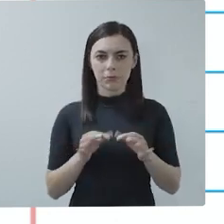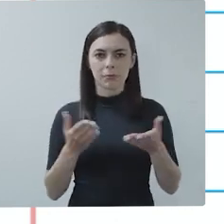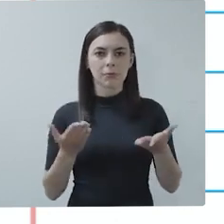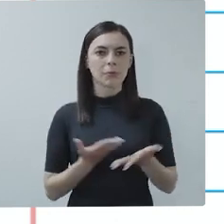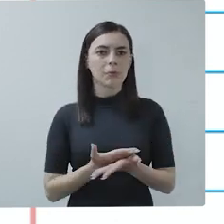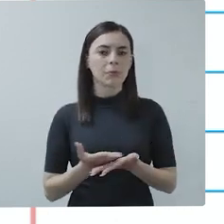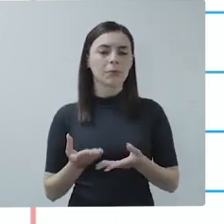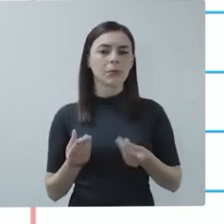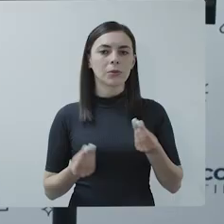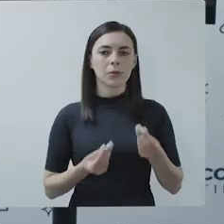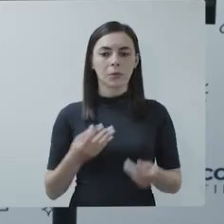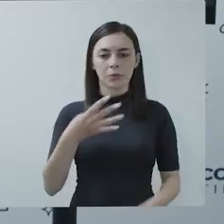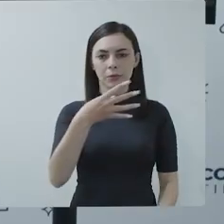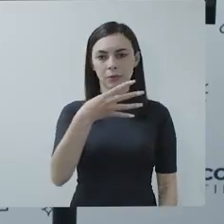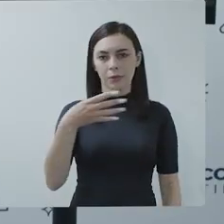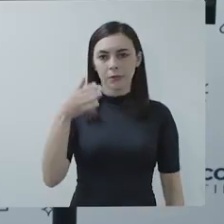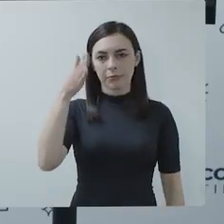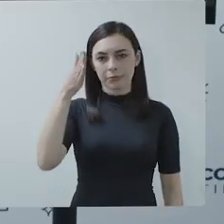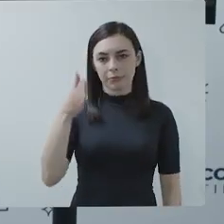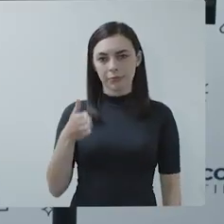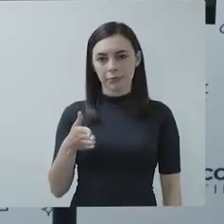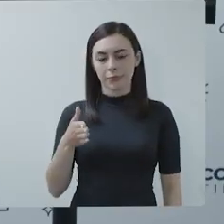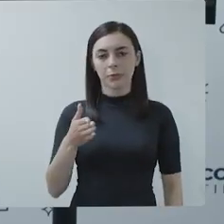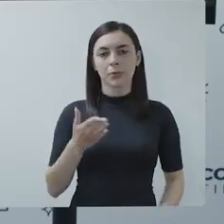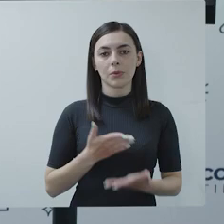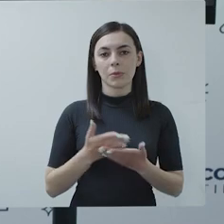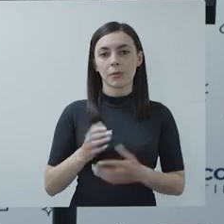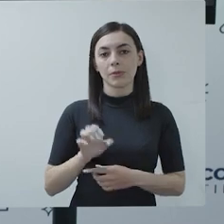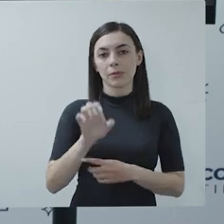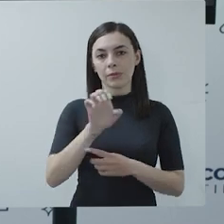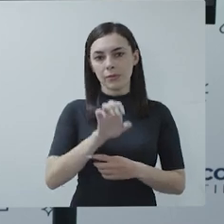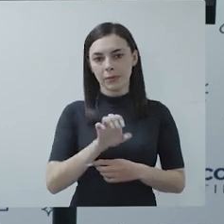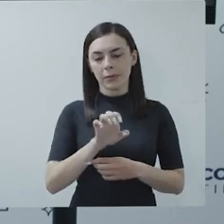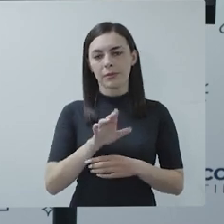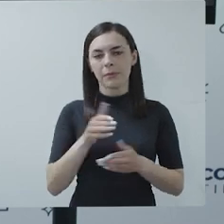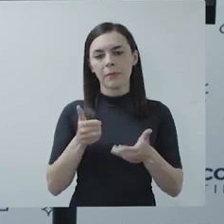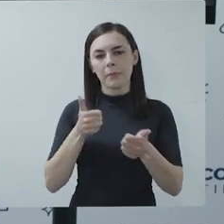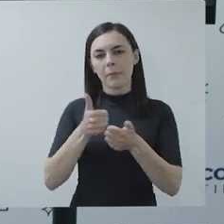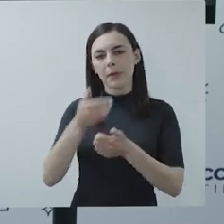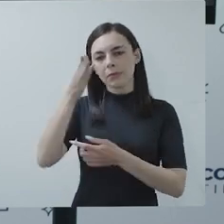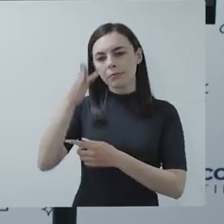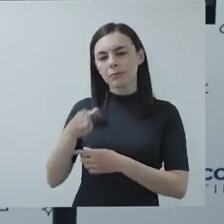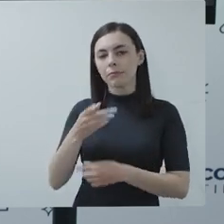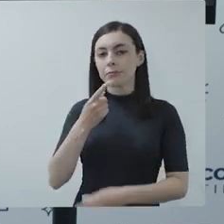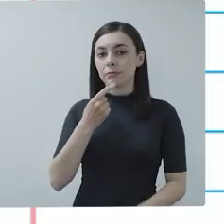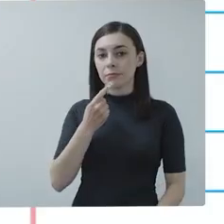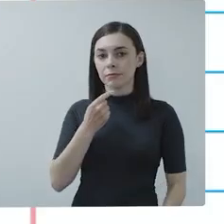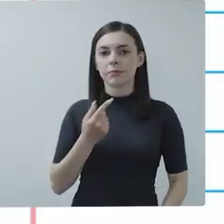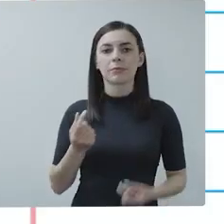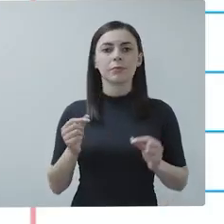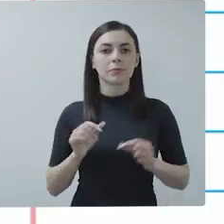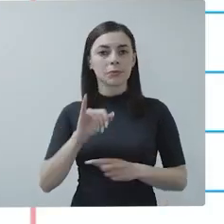começar aqui da esquerda para a direita, bem pertinho da mate. Então, primeira letra J.